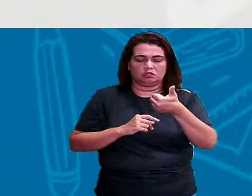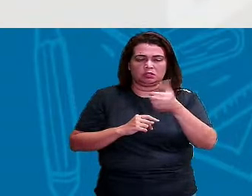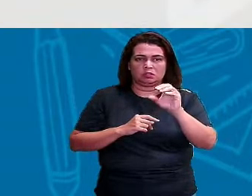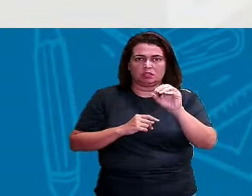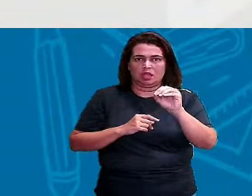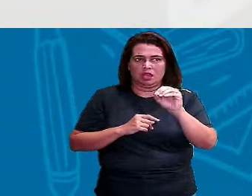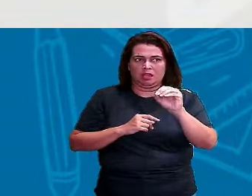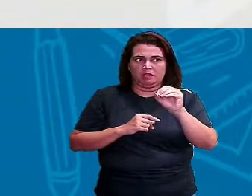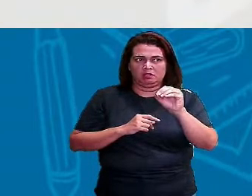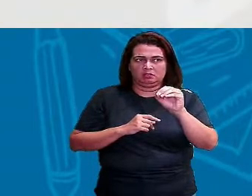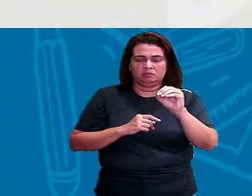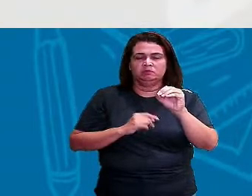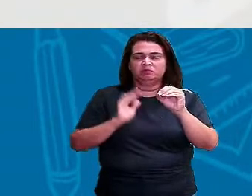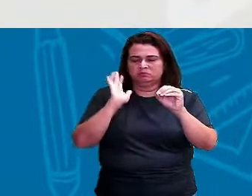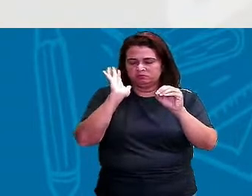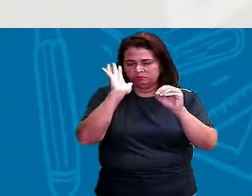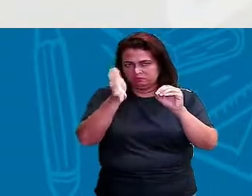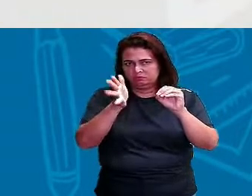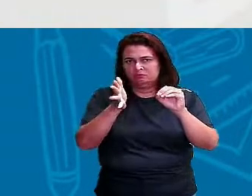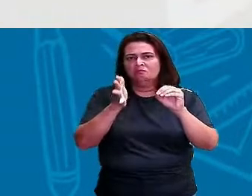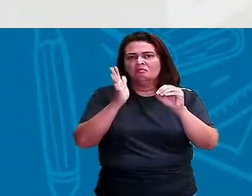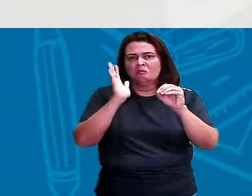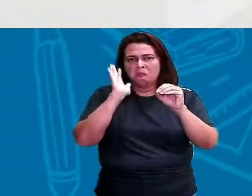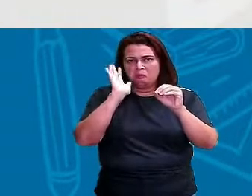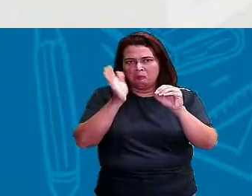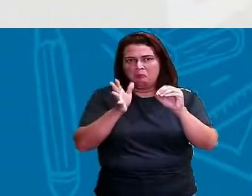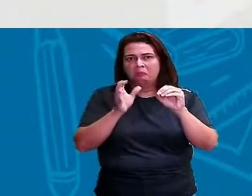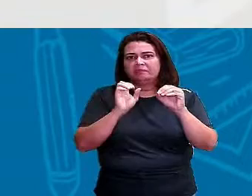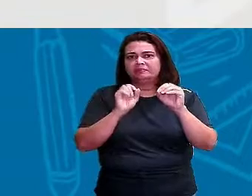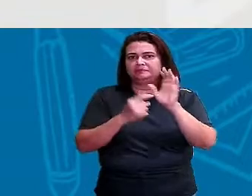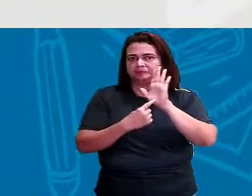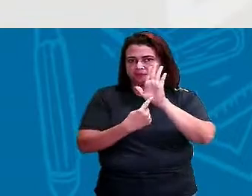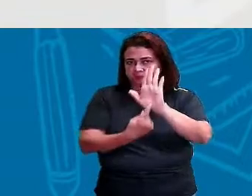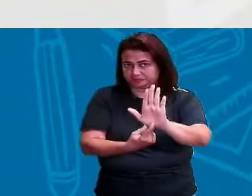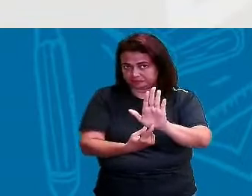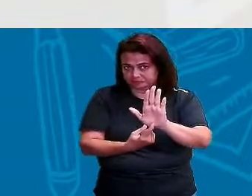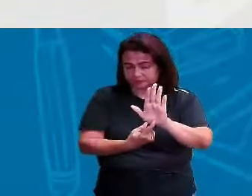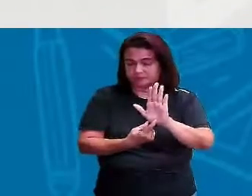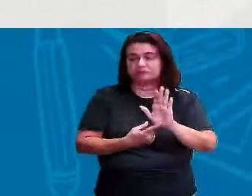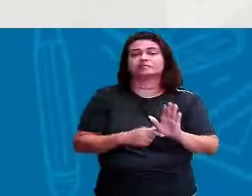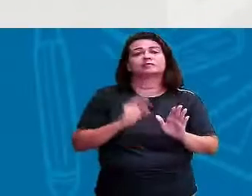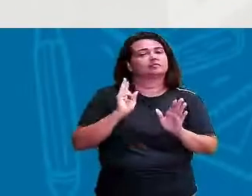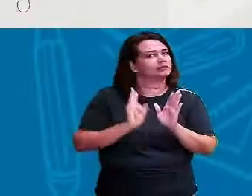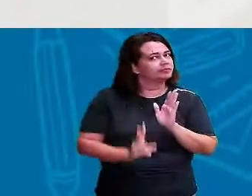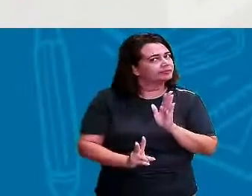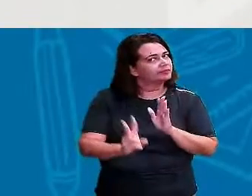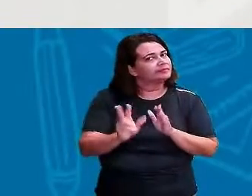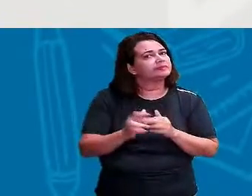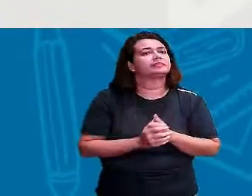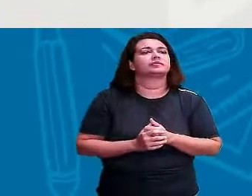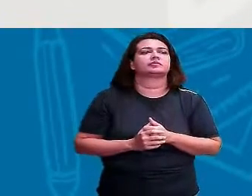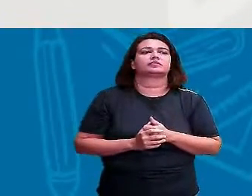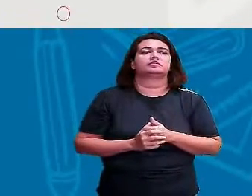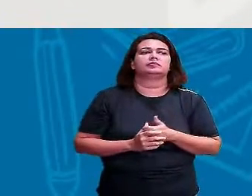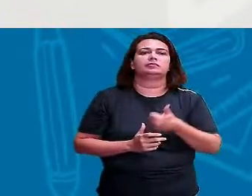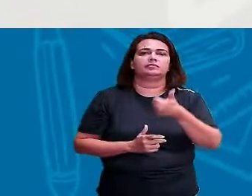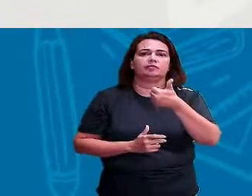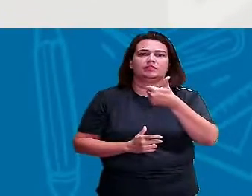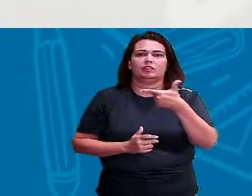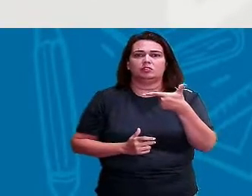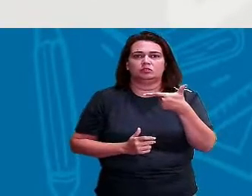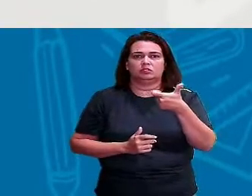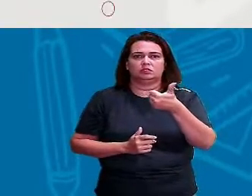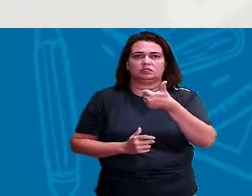10, que foram os números que a gente já viu, né? Lá anteriormente. Vamos continuar a sequência. Eu tenho